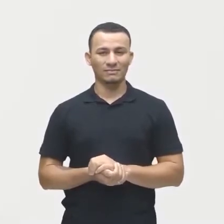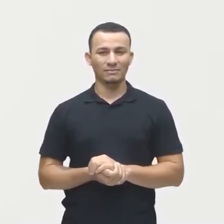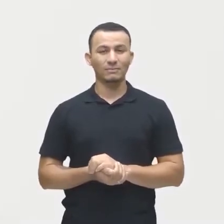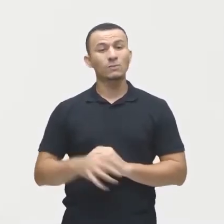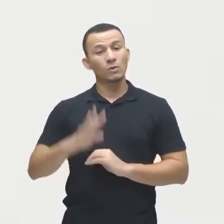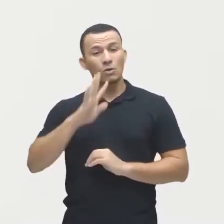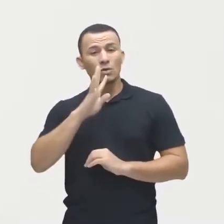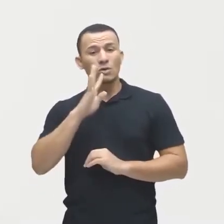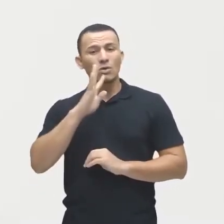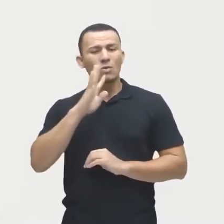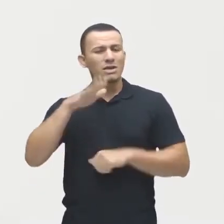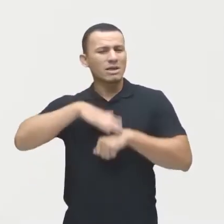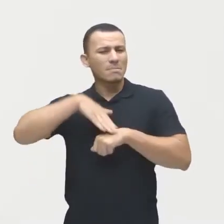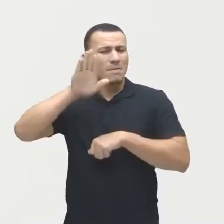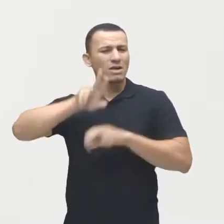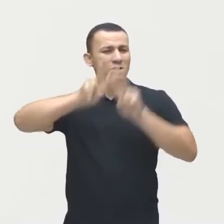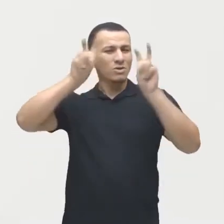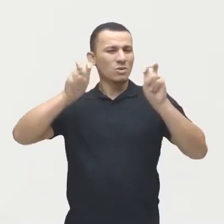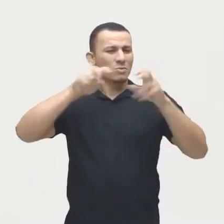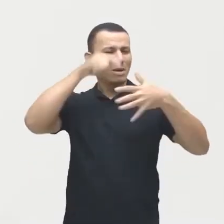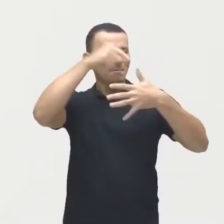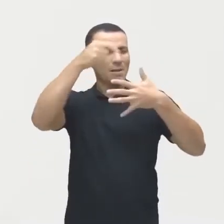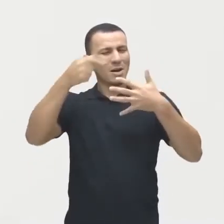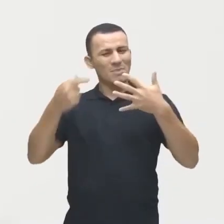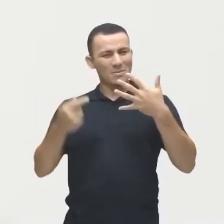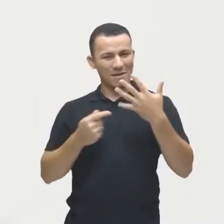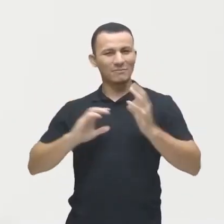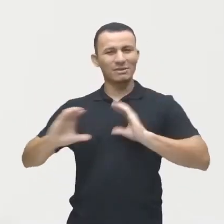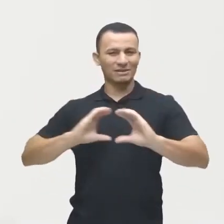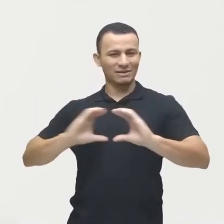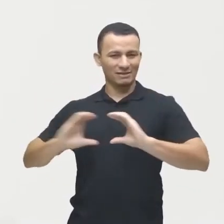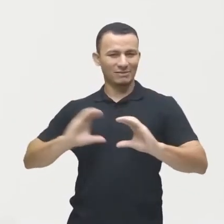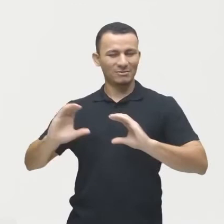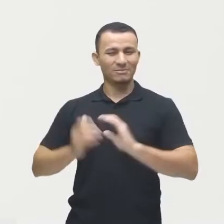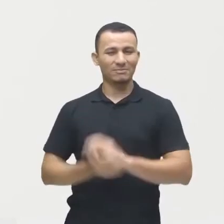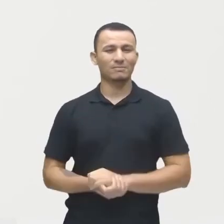Conhecendo um pouco mais sobre os elementos da comunicação.